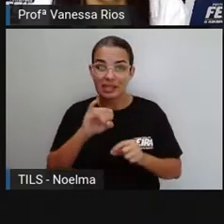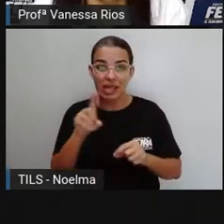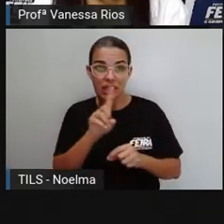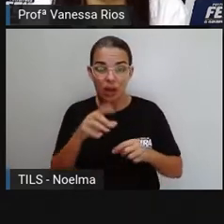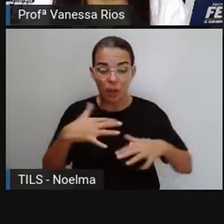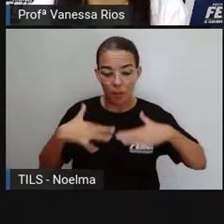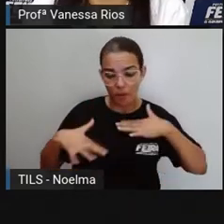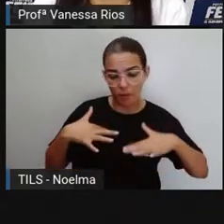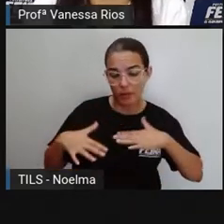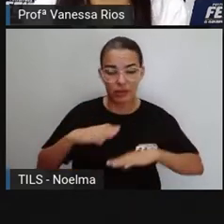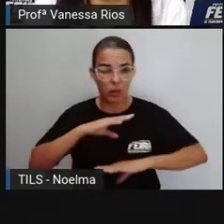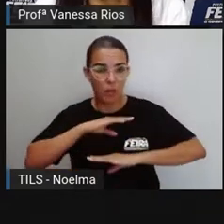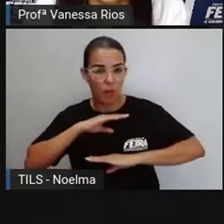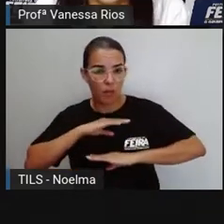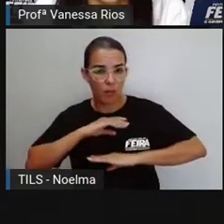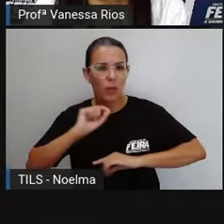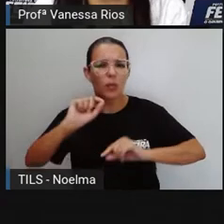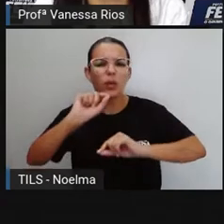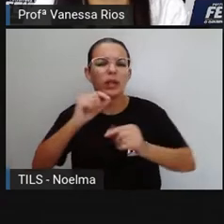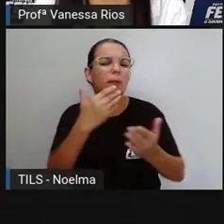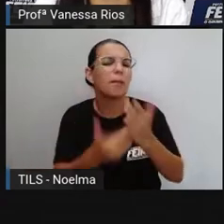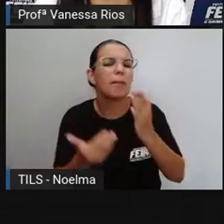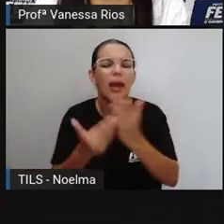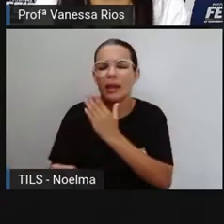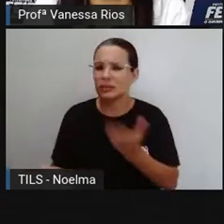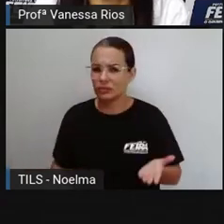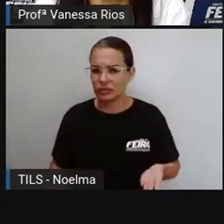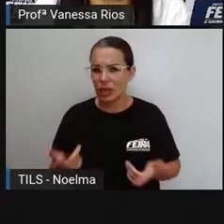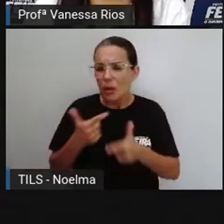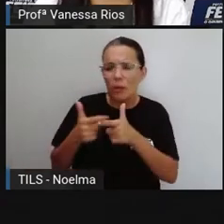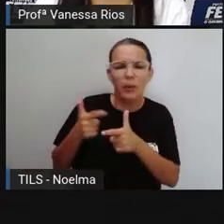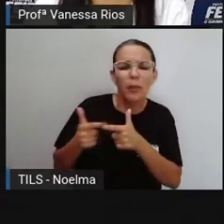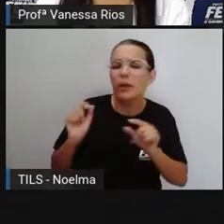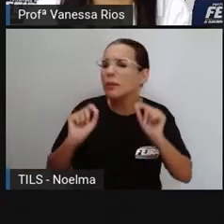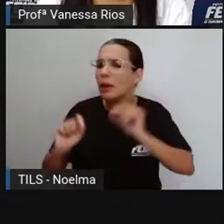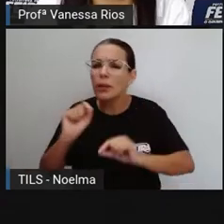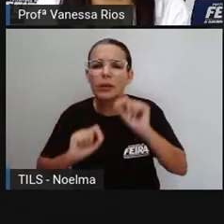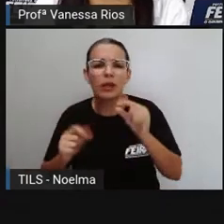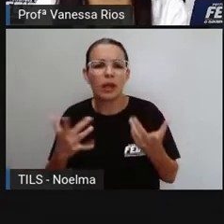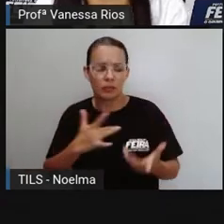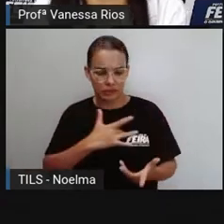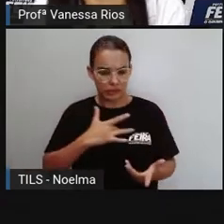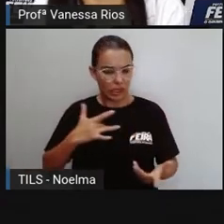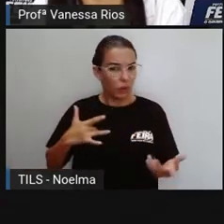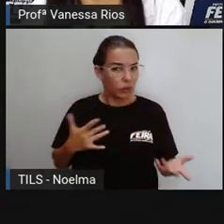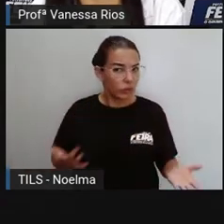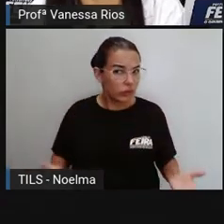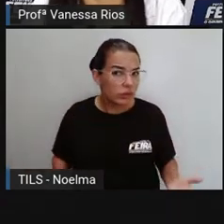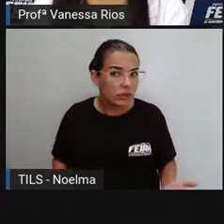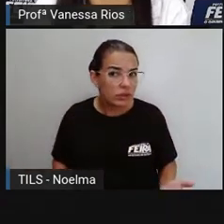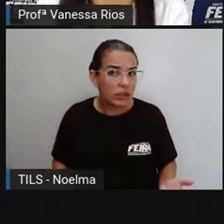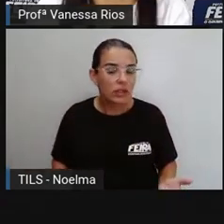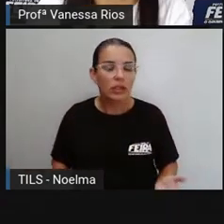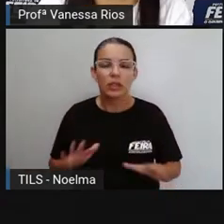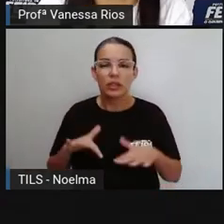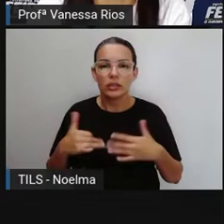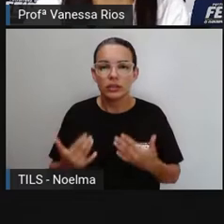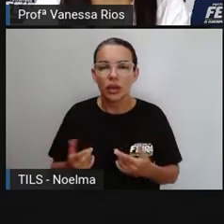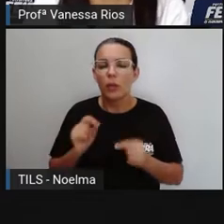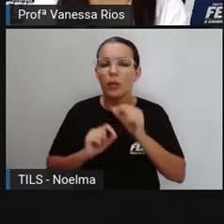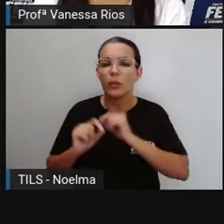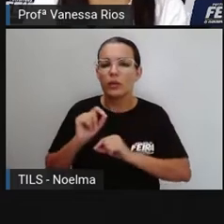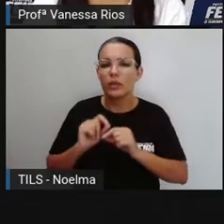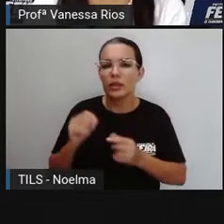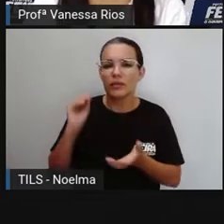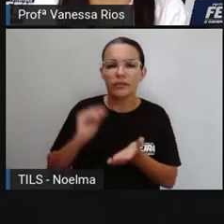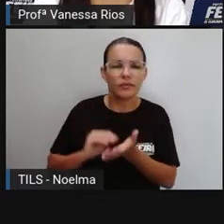o corpo? Quais são os prejuízos, né, para o nosso corpo, para a nossa saúde, para o funcionamento aí dos nossos órgãos